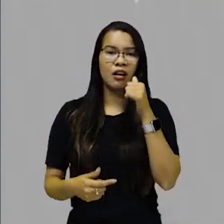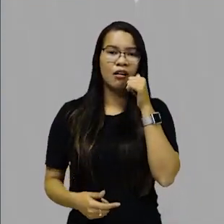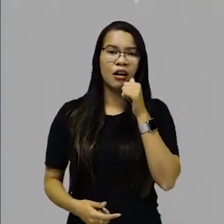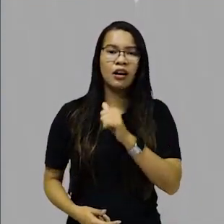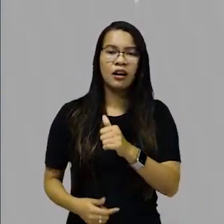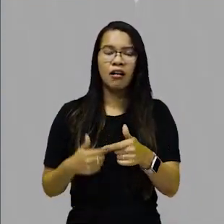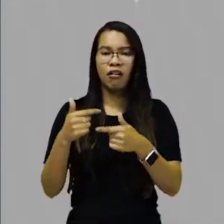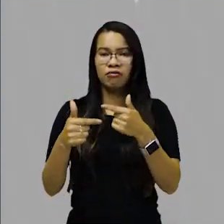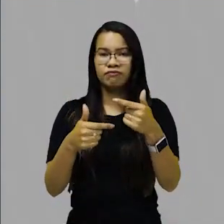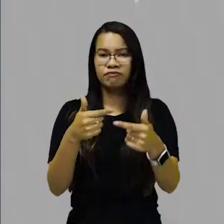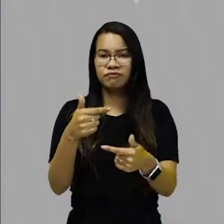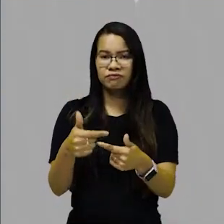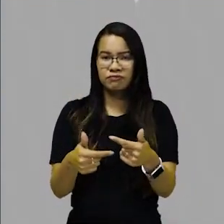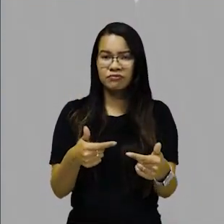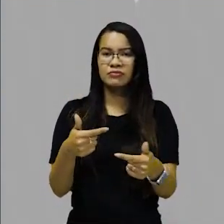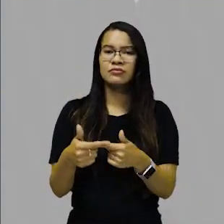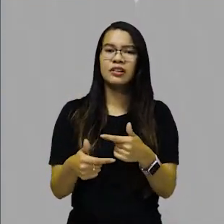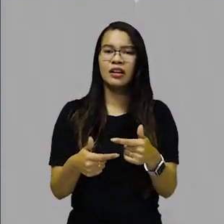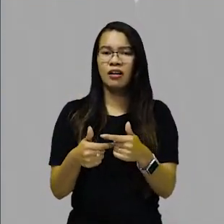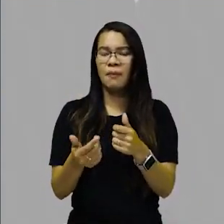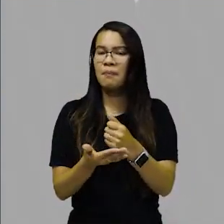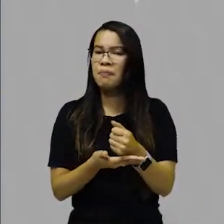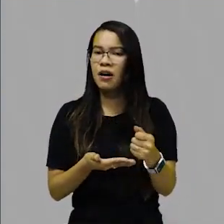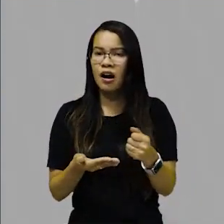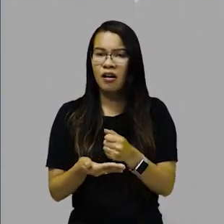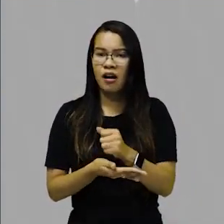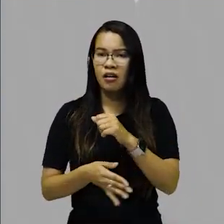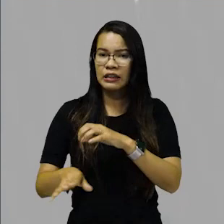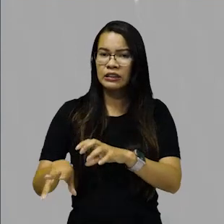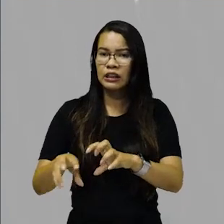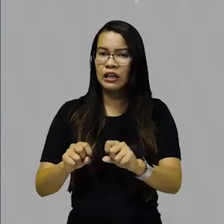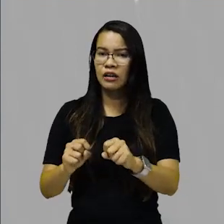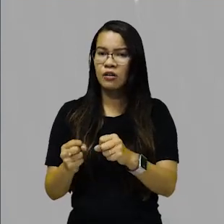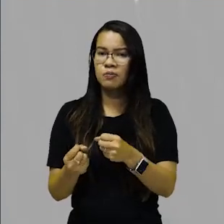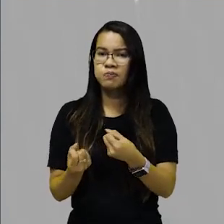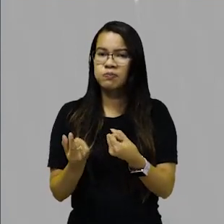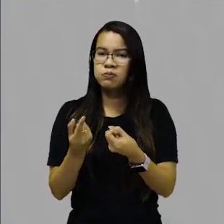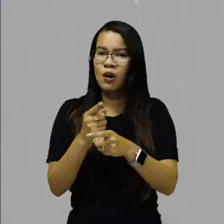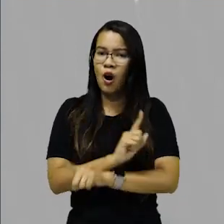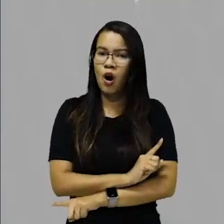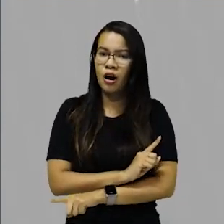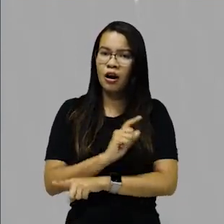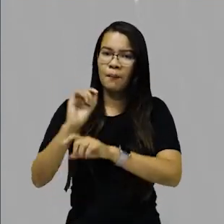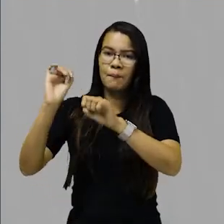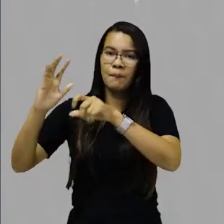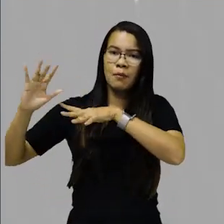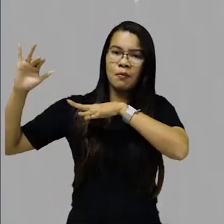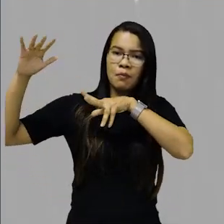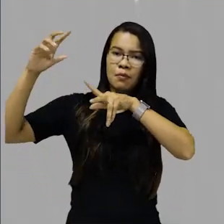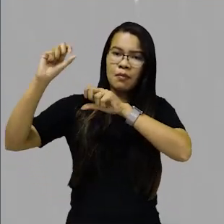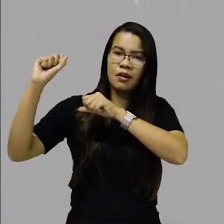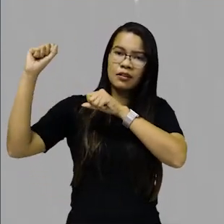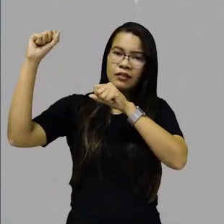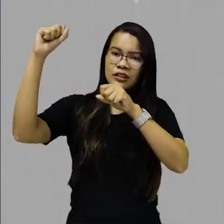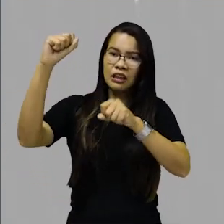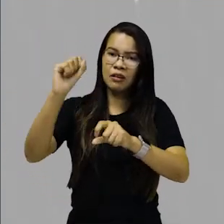luta, basicamente, pela questão contra as manifestações de machismo, que é uma luta histórica.